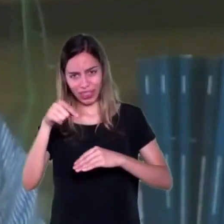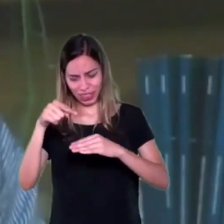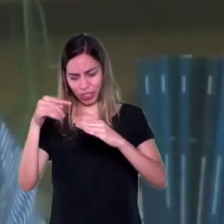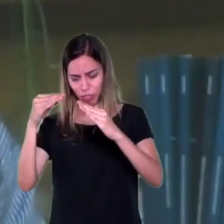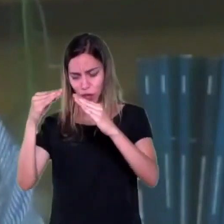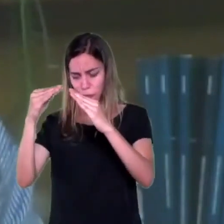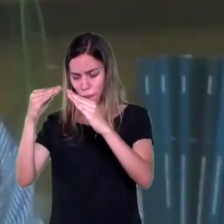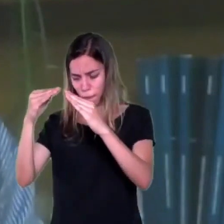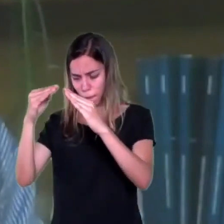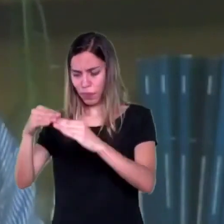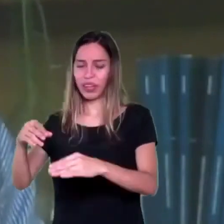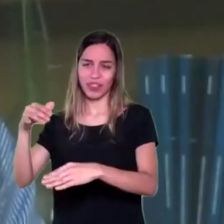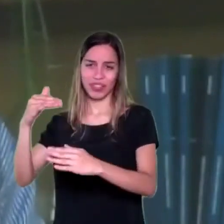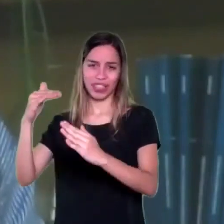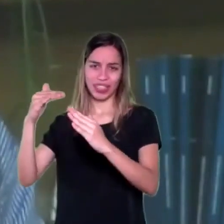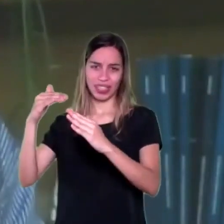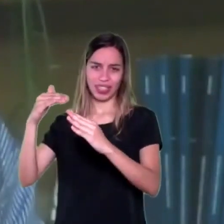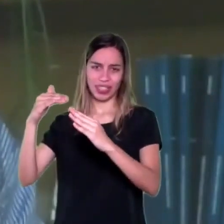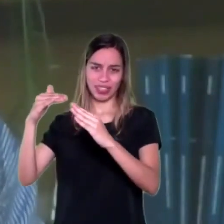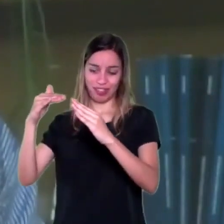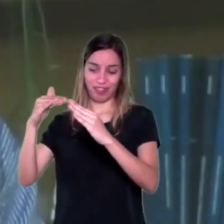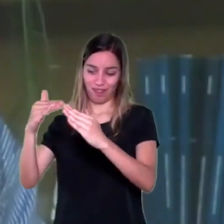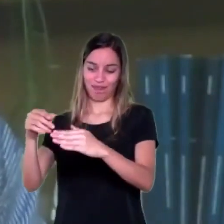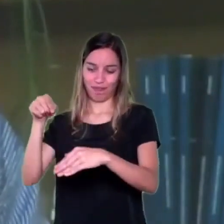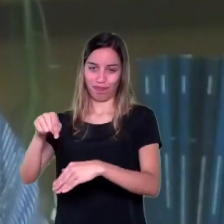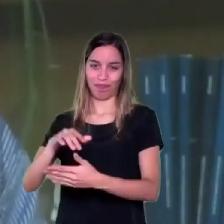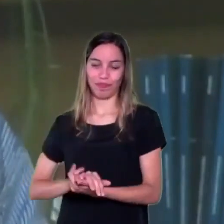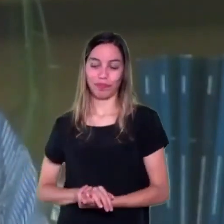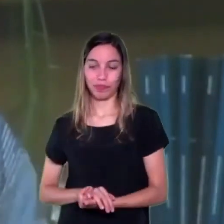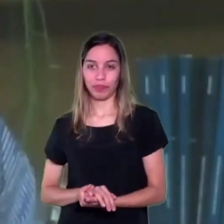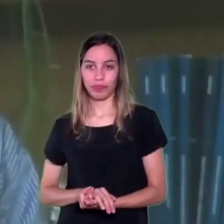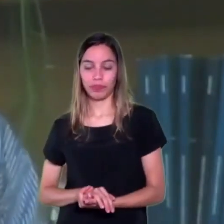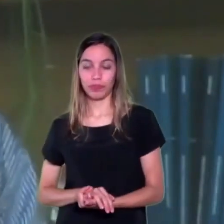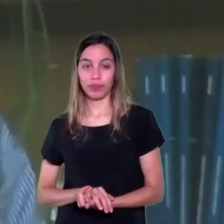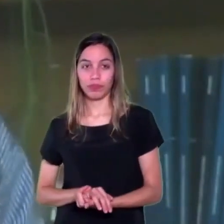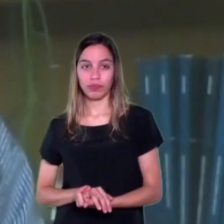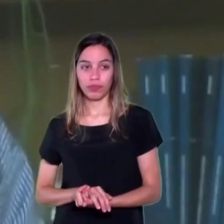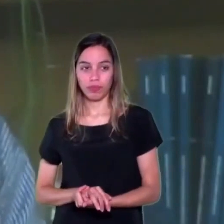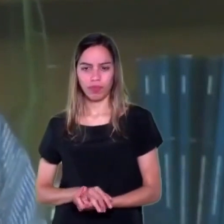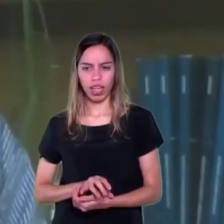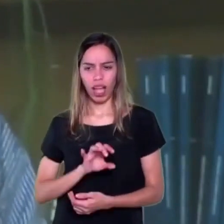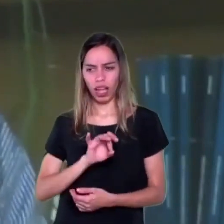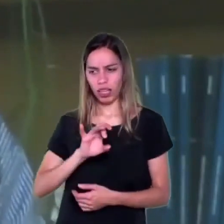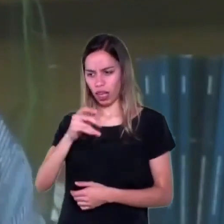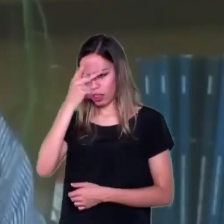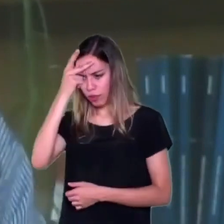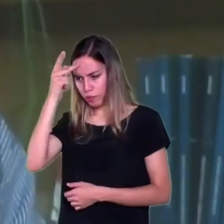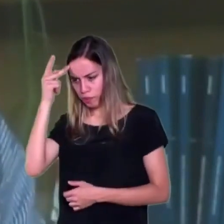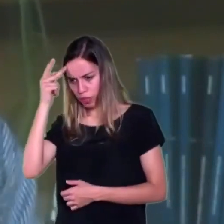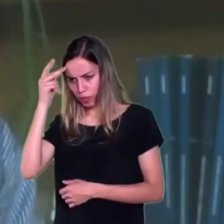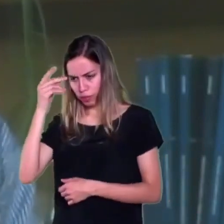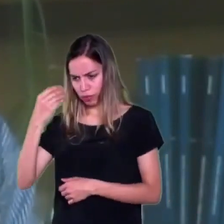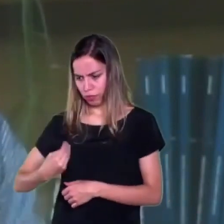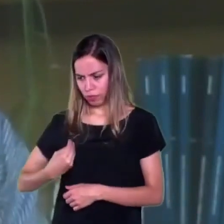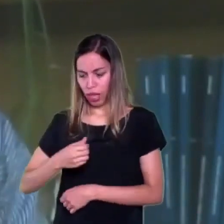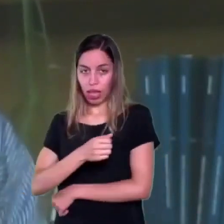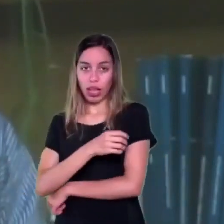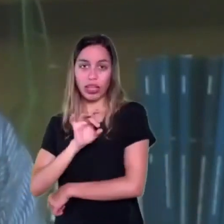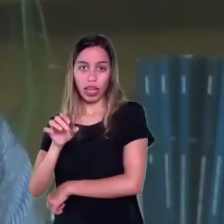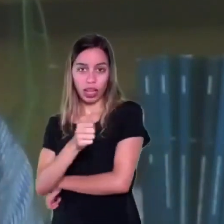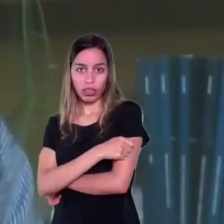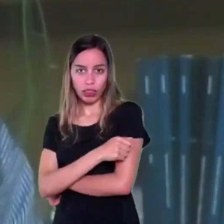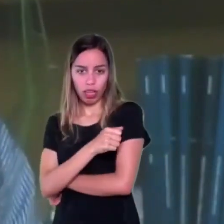cada um, então, escolheu o seu idoso para conversar, para retirar